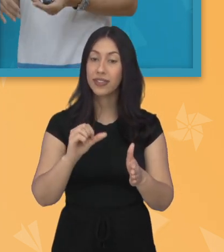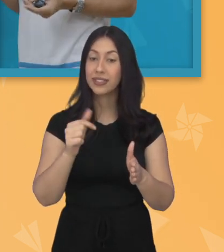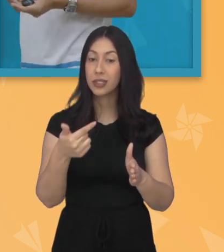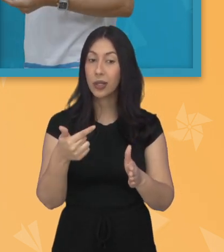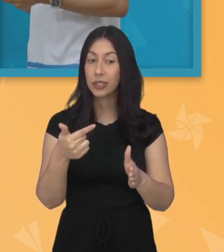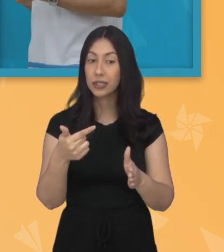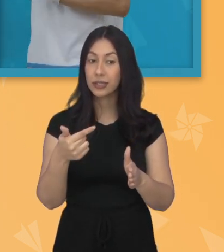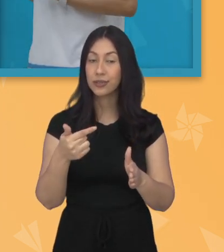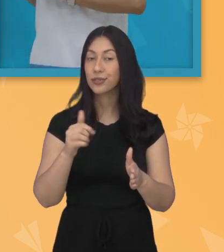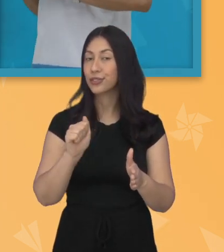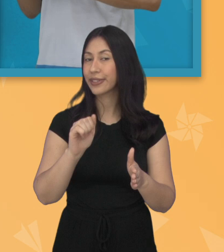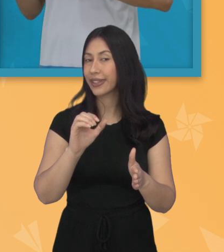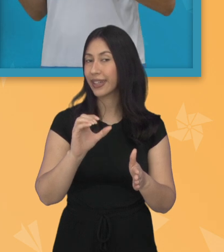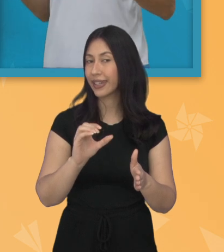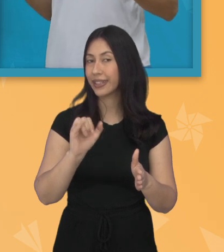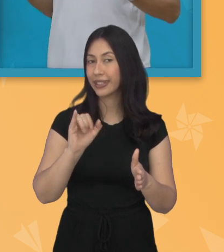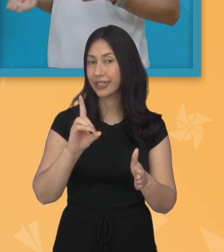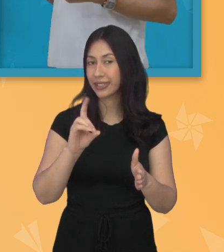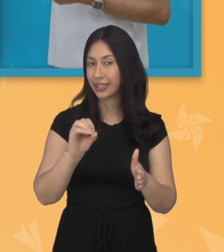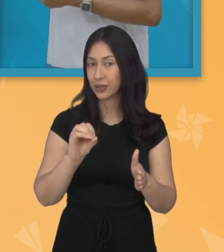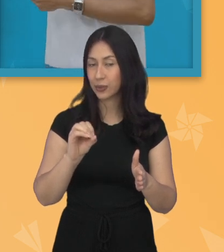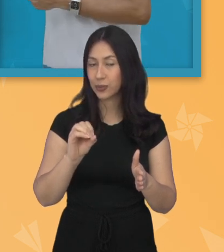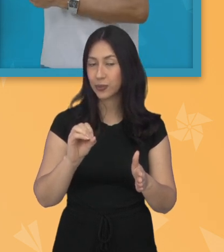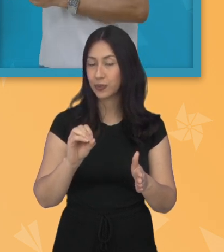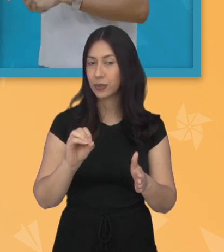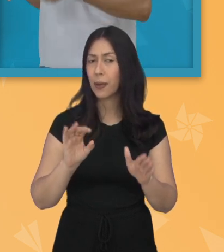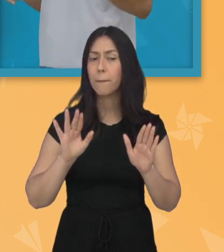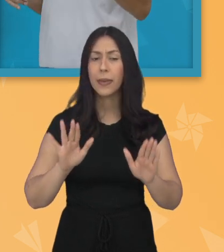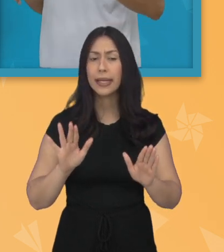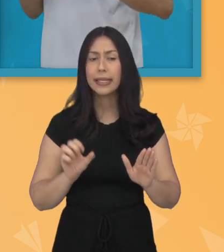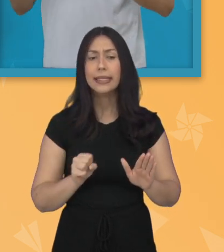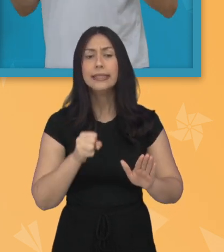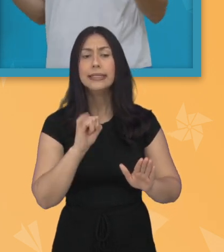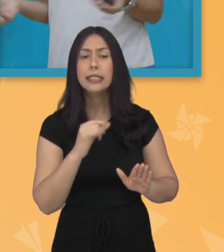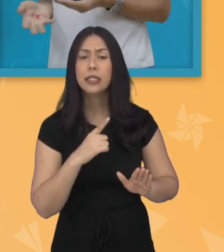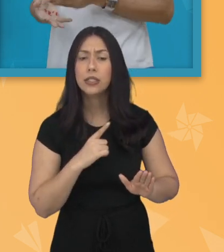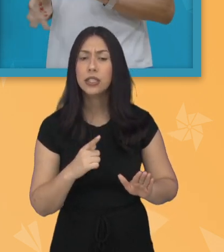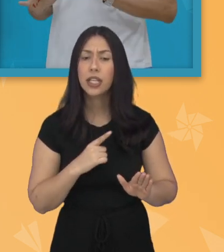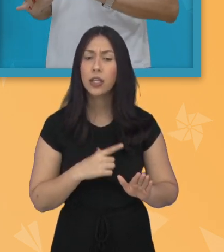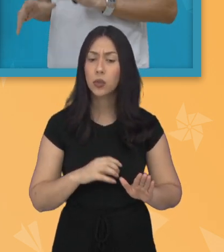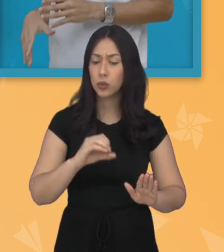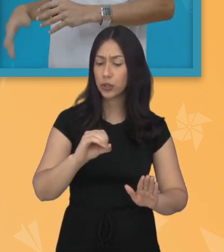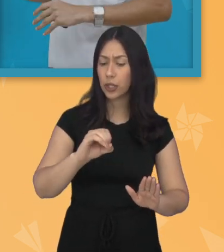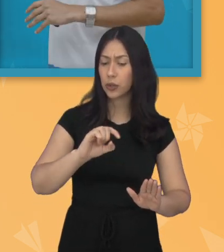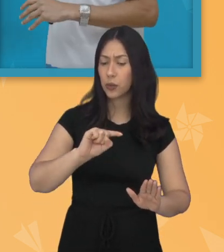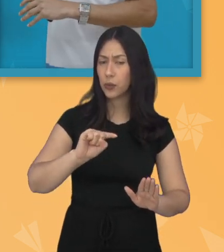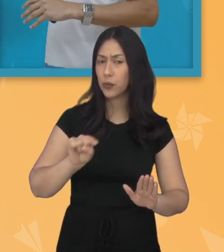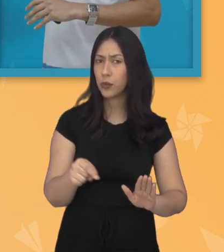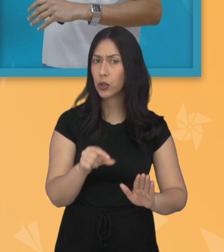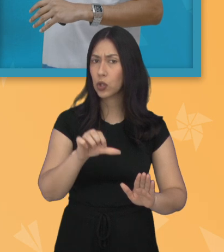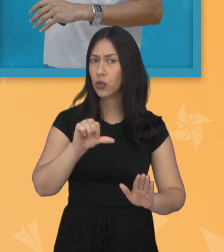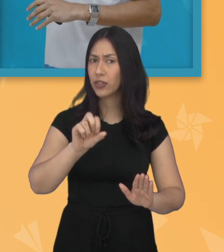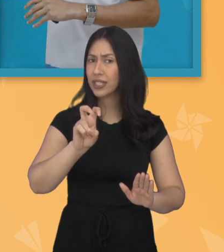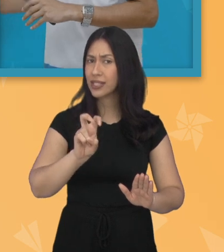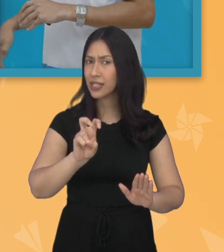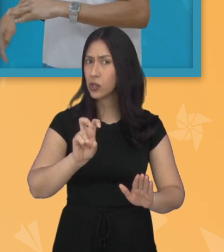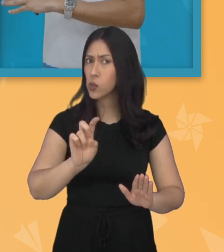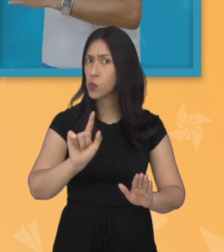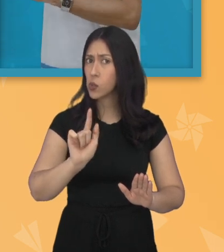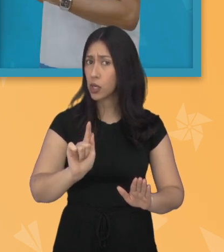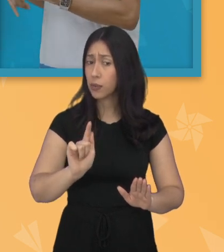gente neutralizar os 0,96 gramas de ácido cítrico que vai estar presente em uma determinada limonada? Aí ele dá